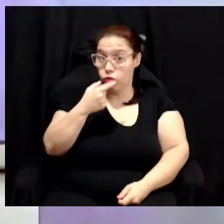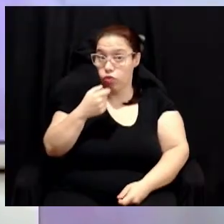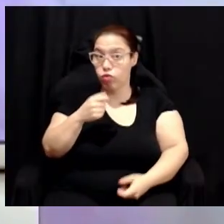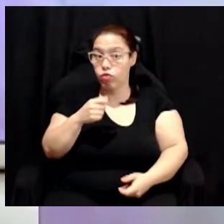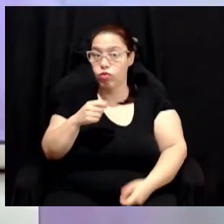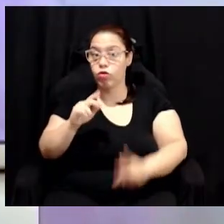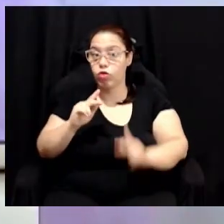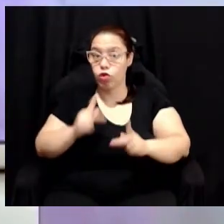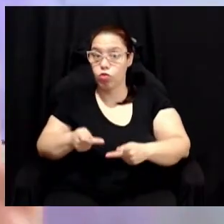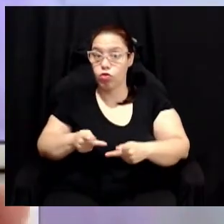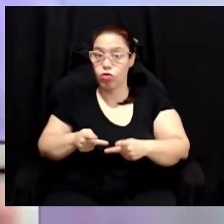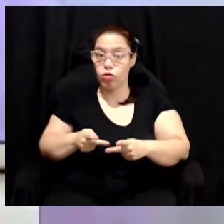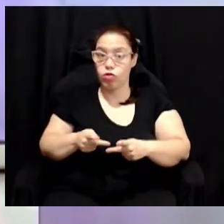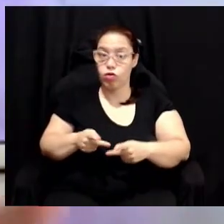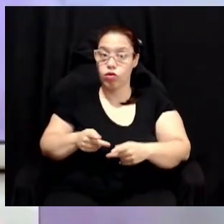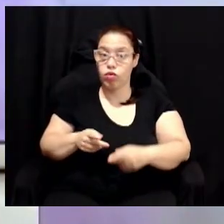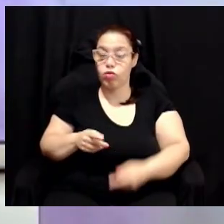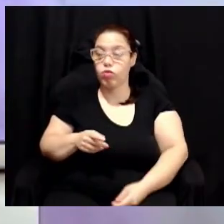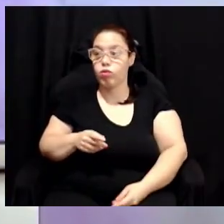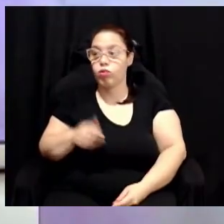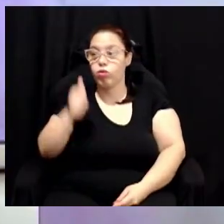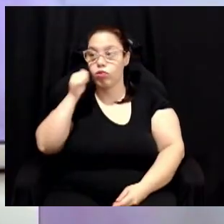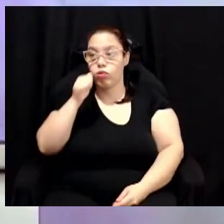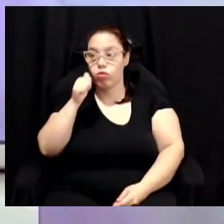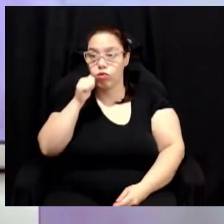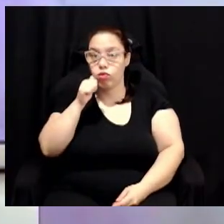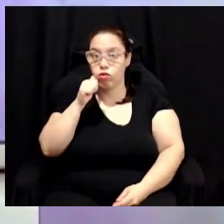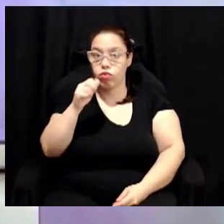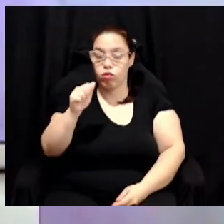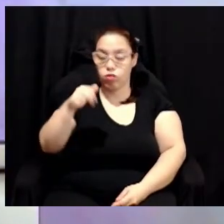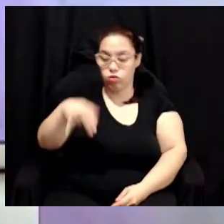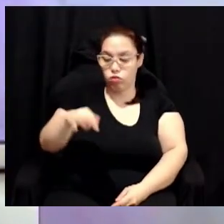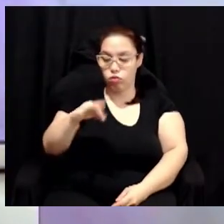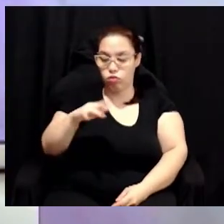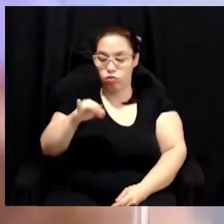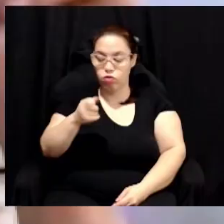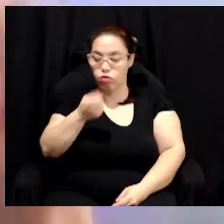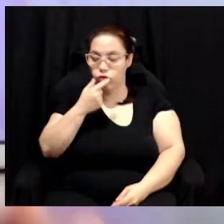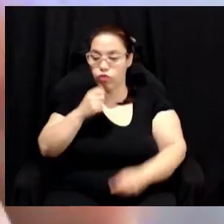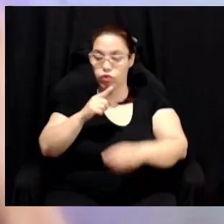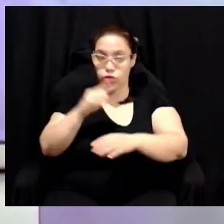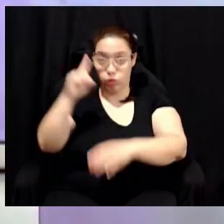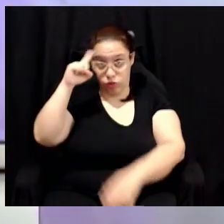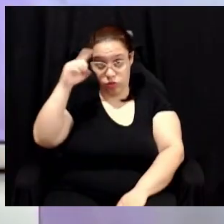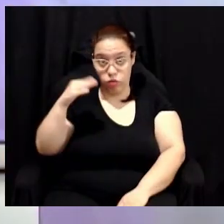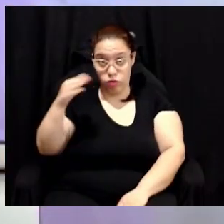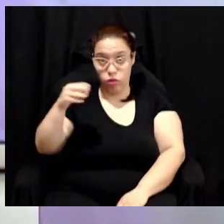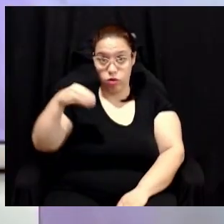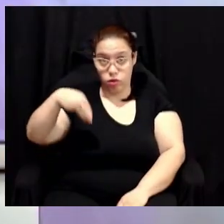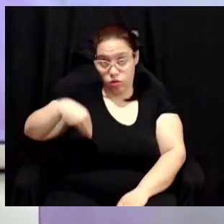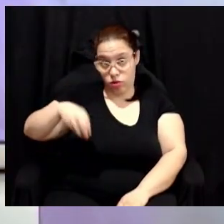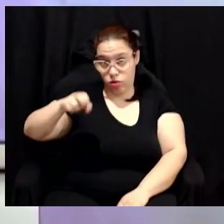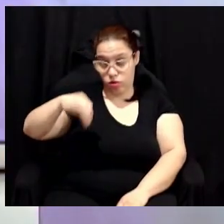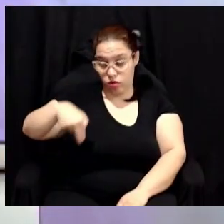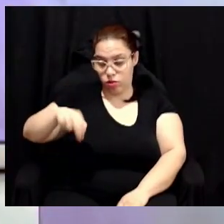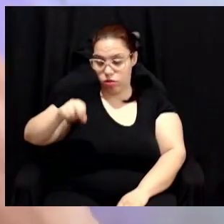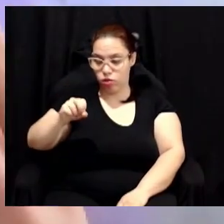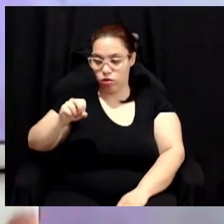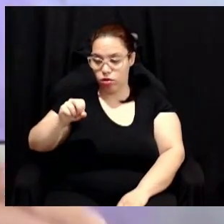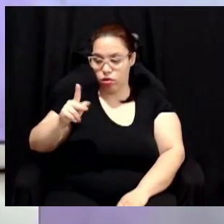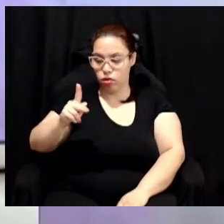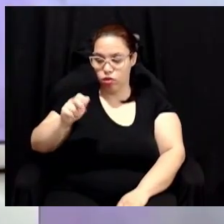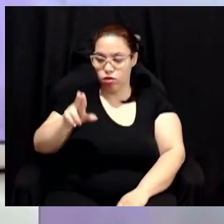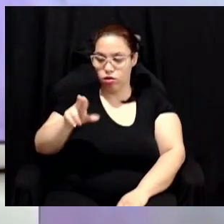bloqueadores hormonais, e até mesmo mulheres que tomam anticoncepcional de uso contínuo já estão menopausadas. Então, ali